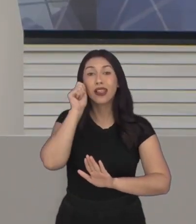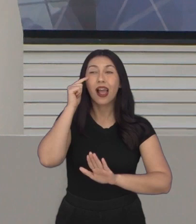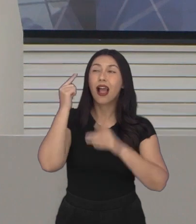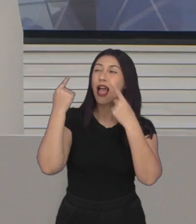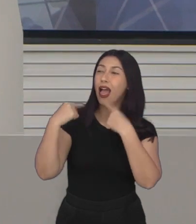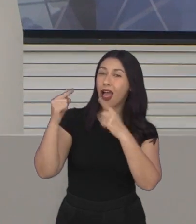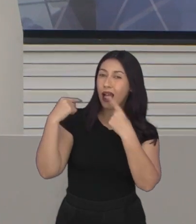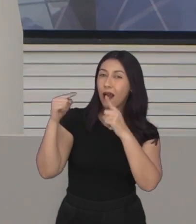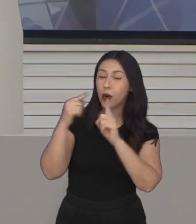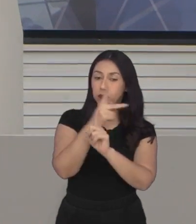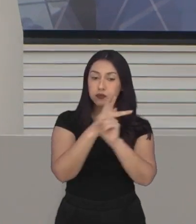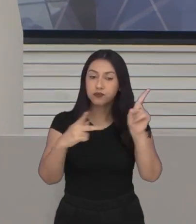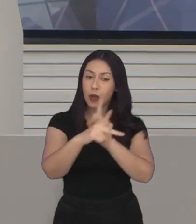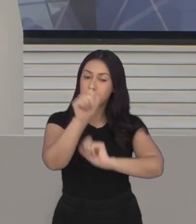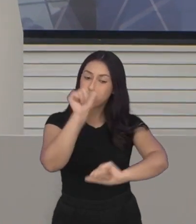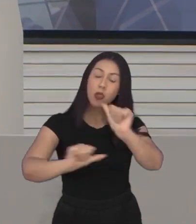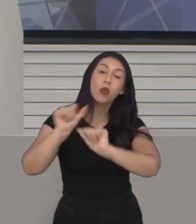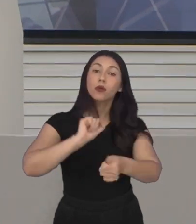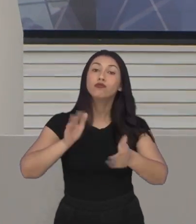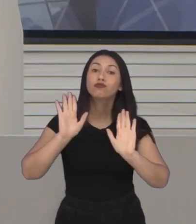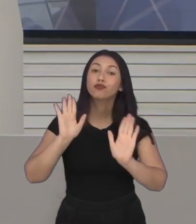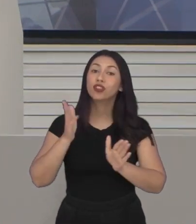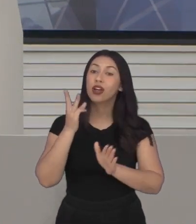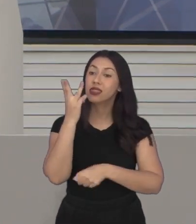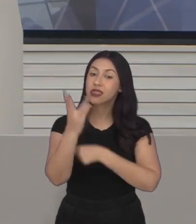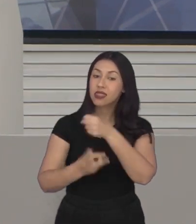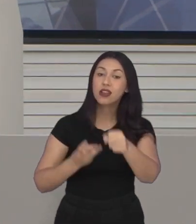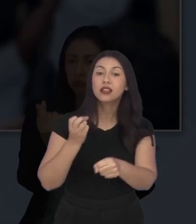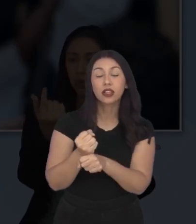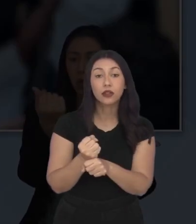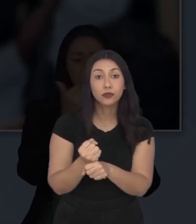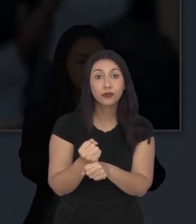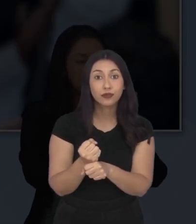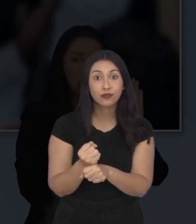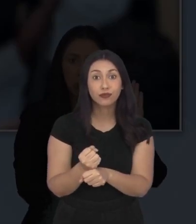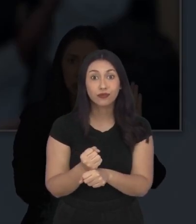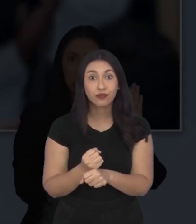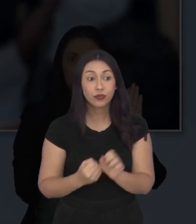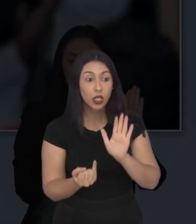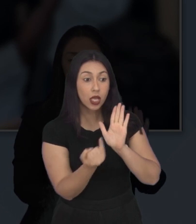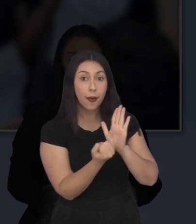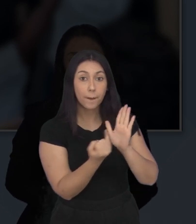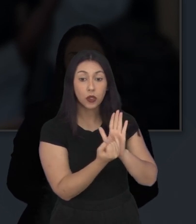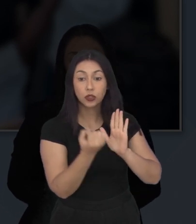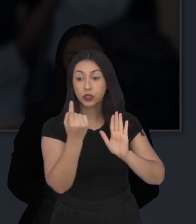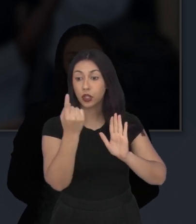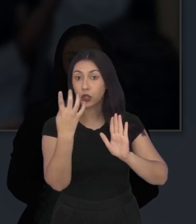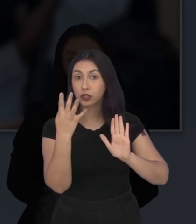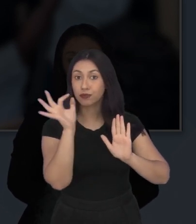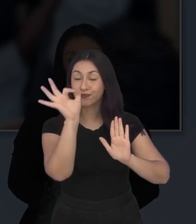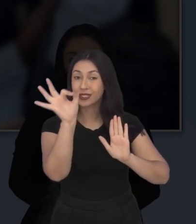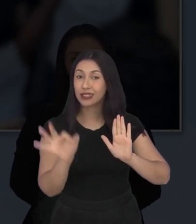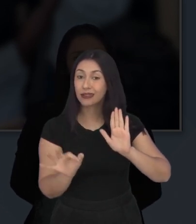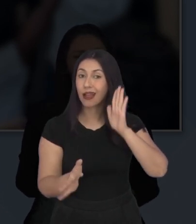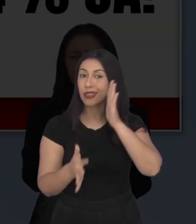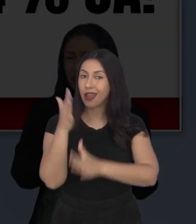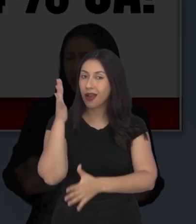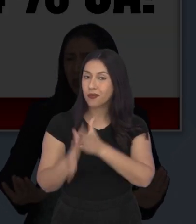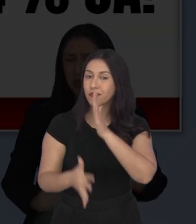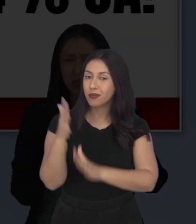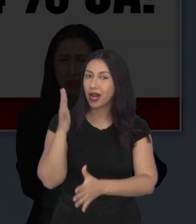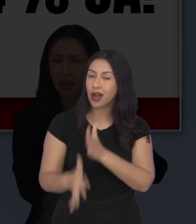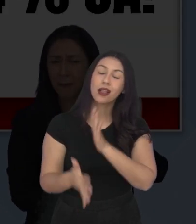algumas pintinhas vermelhas no corpo, também é característica de dengue. E atenção, ao primeiro sinal da doença, nada